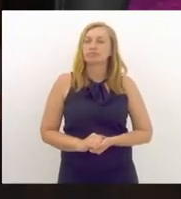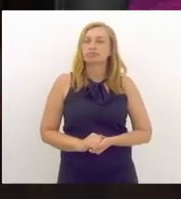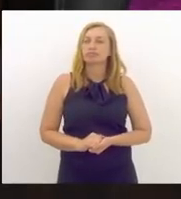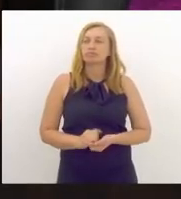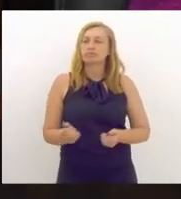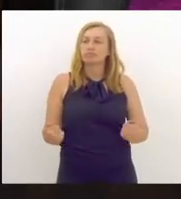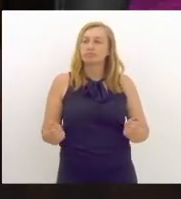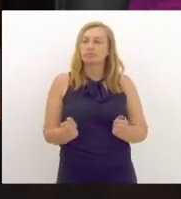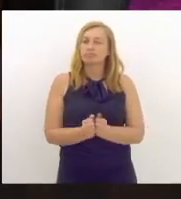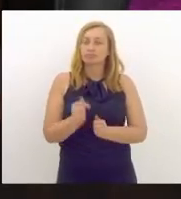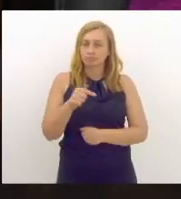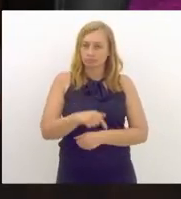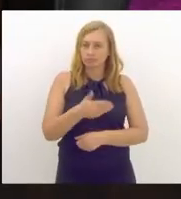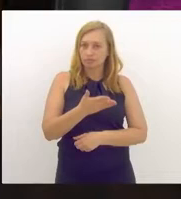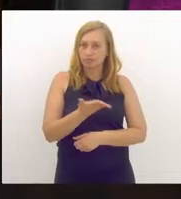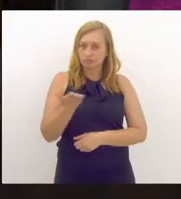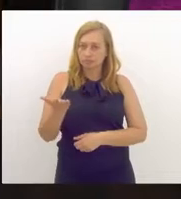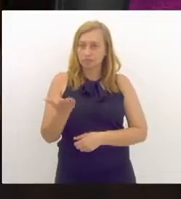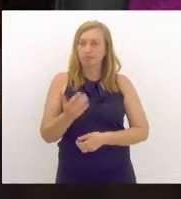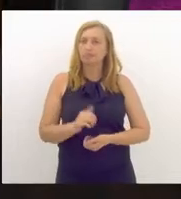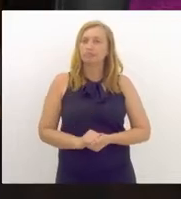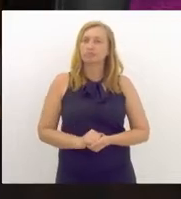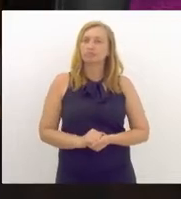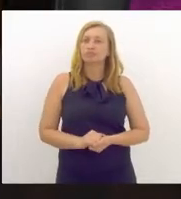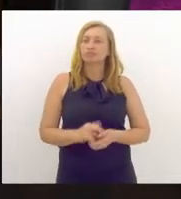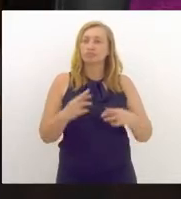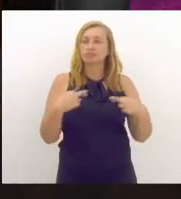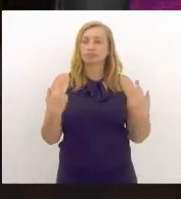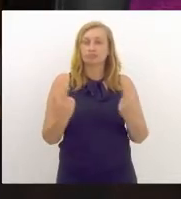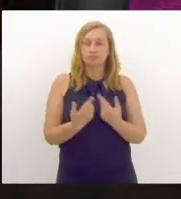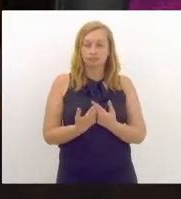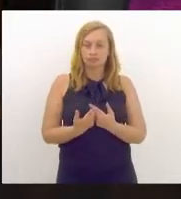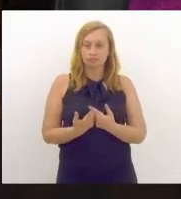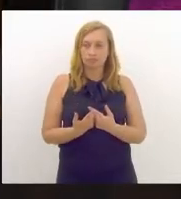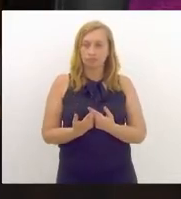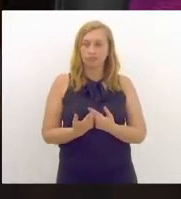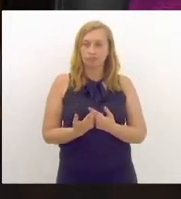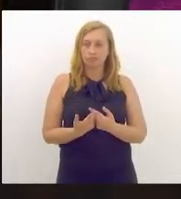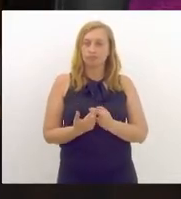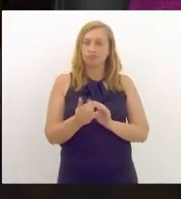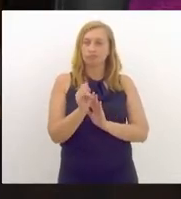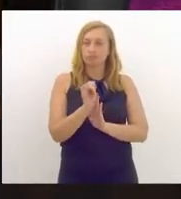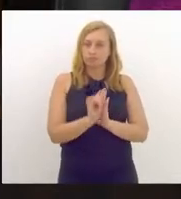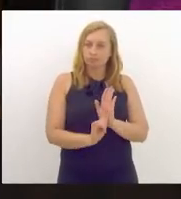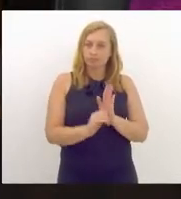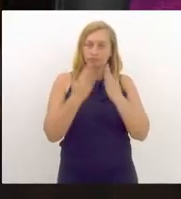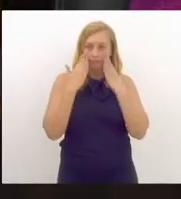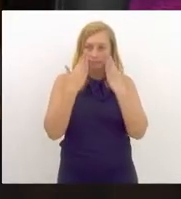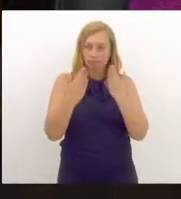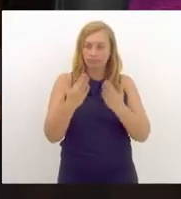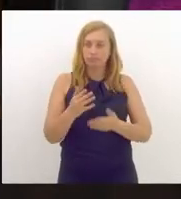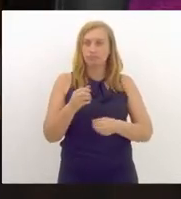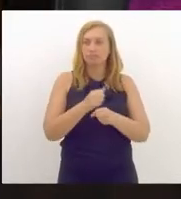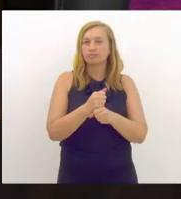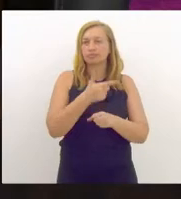estar participando aqui da desse dia da apresentação do relatório Bienal